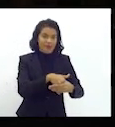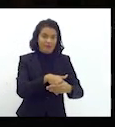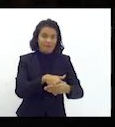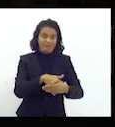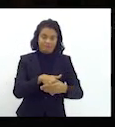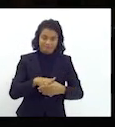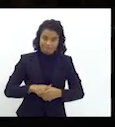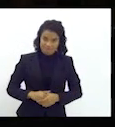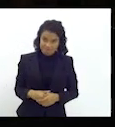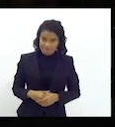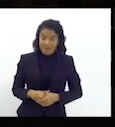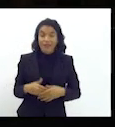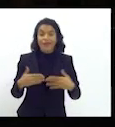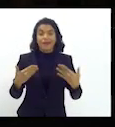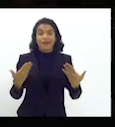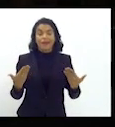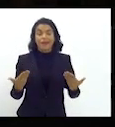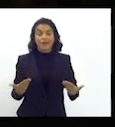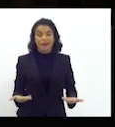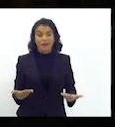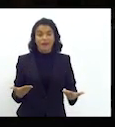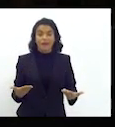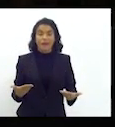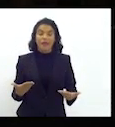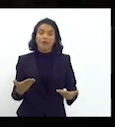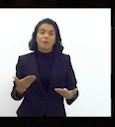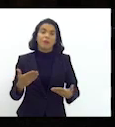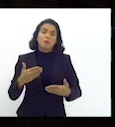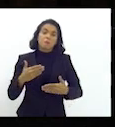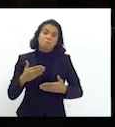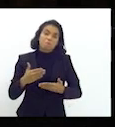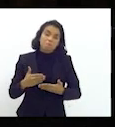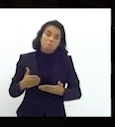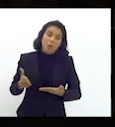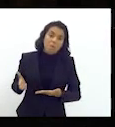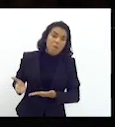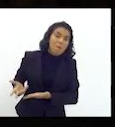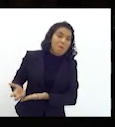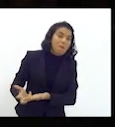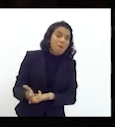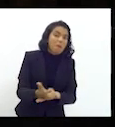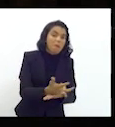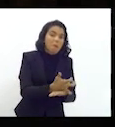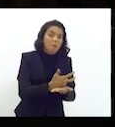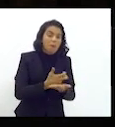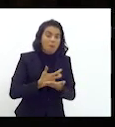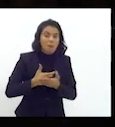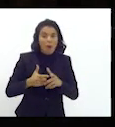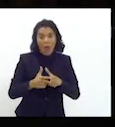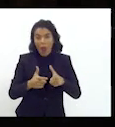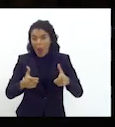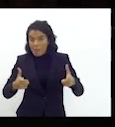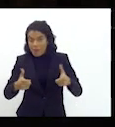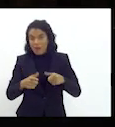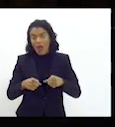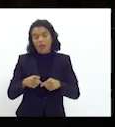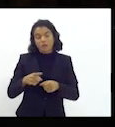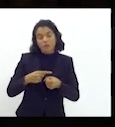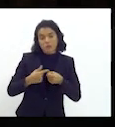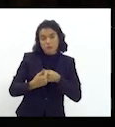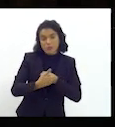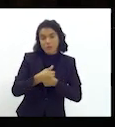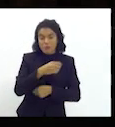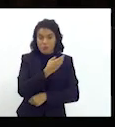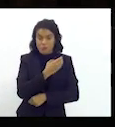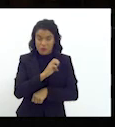projeto E aí aumentar arrecadação do estado dos Municípios visto que tem